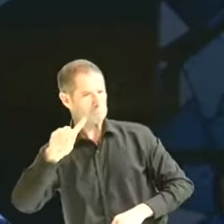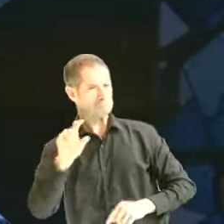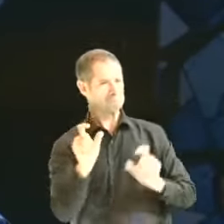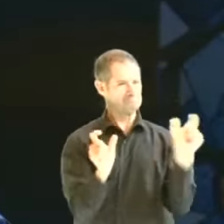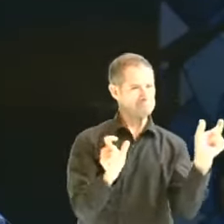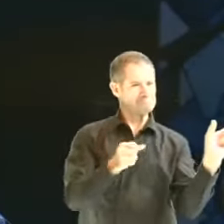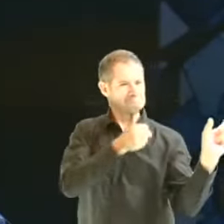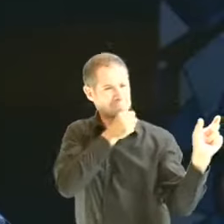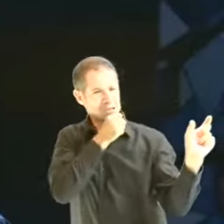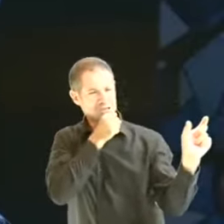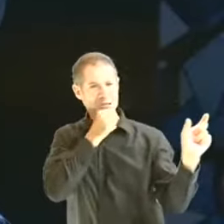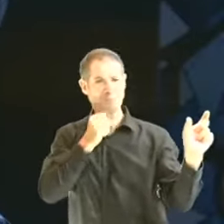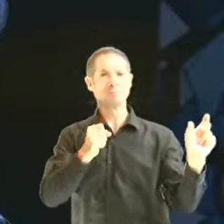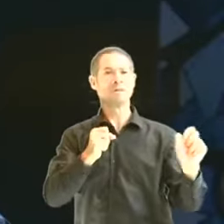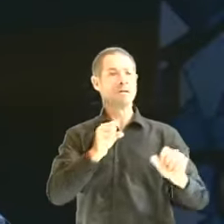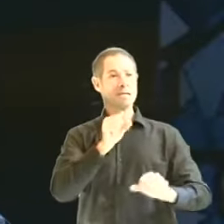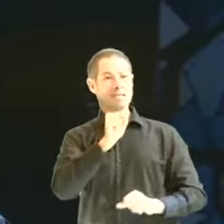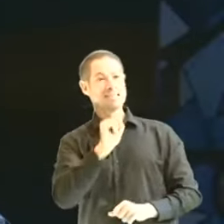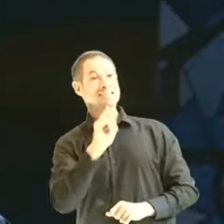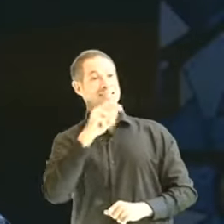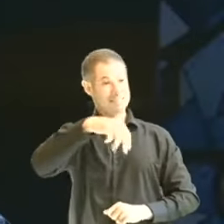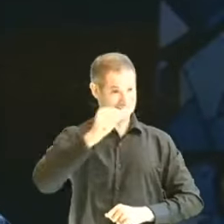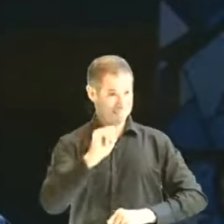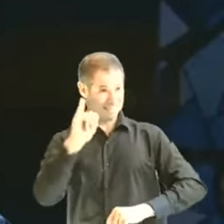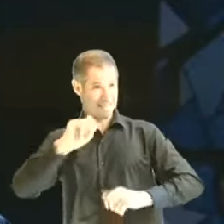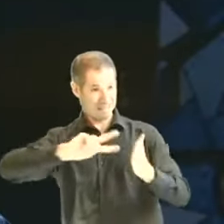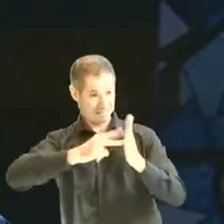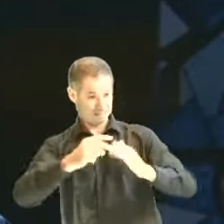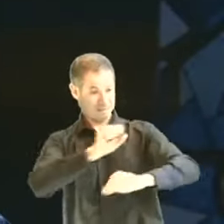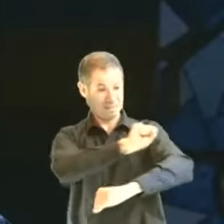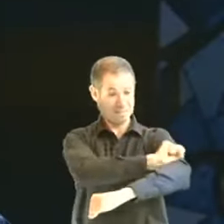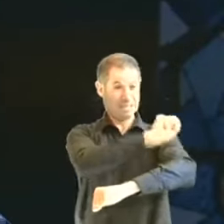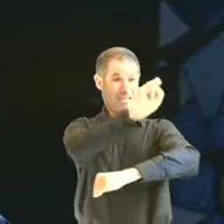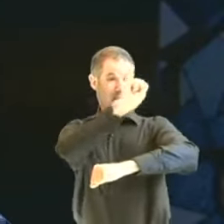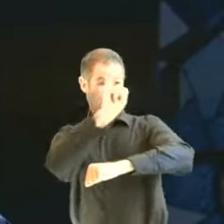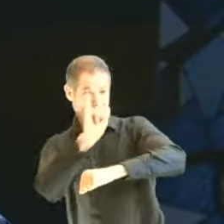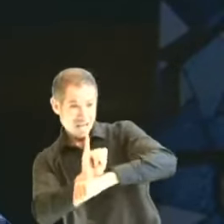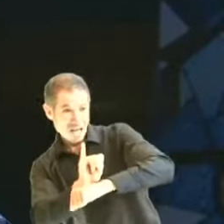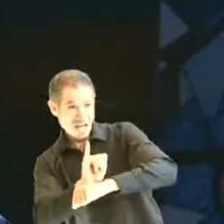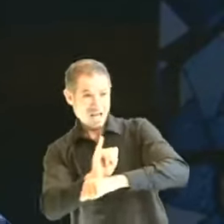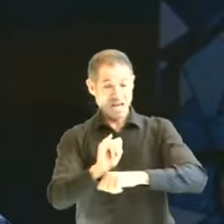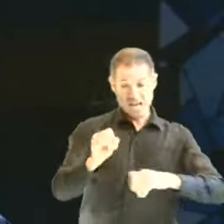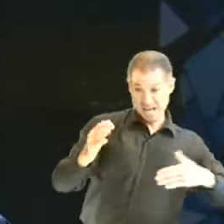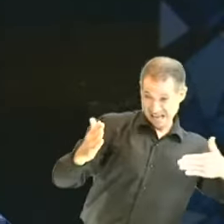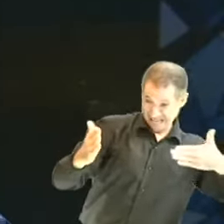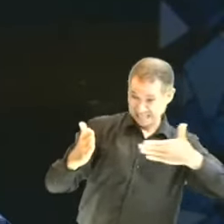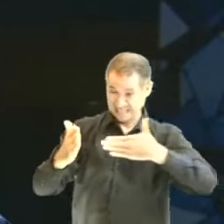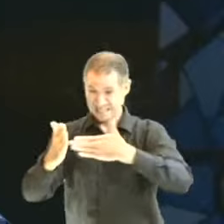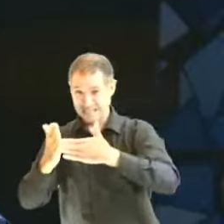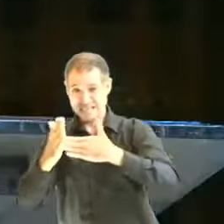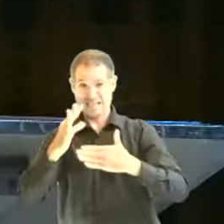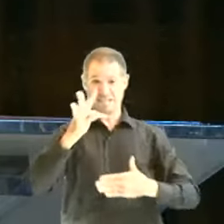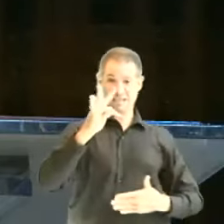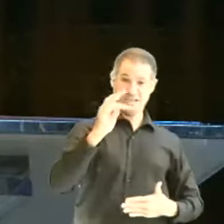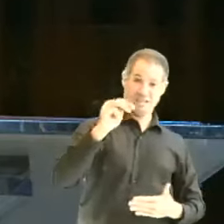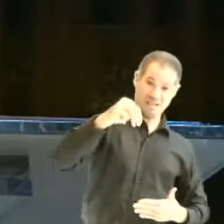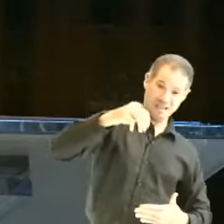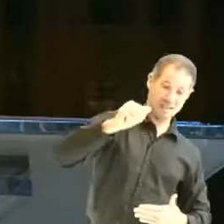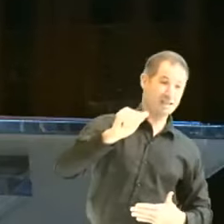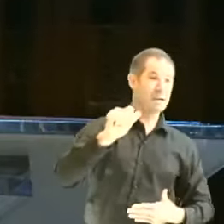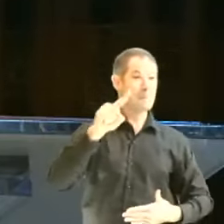Sinai, Parã quer dizer Sinai, até Temã, que era um nome antigo de Edom, hoje